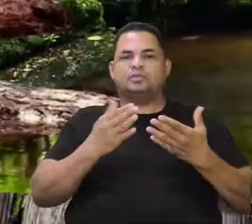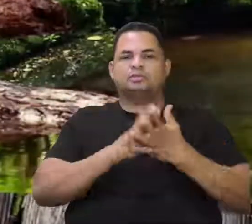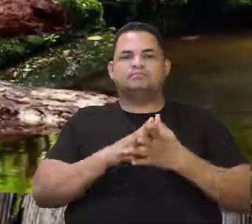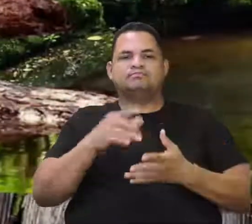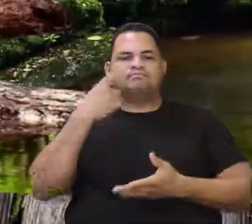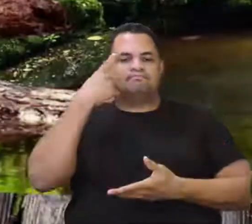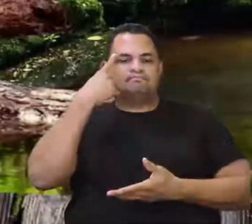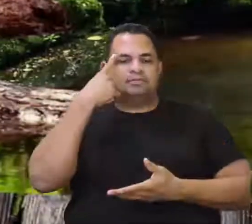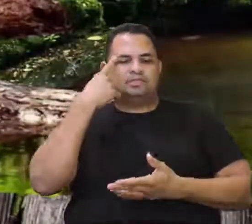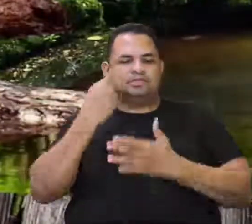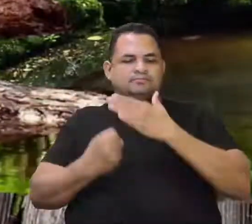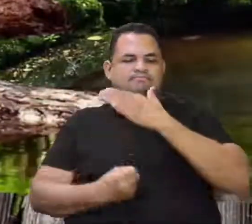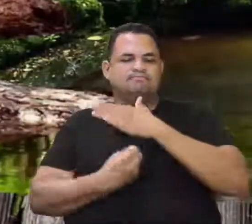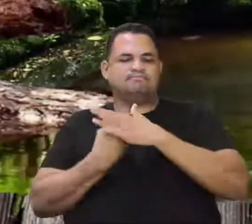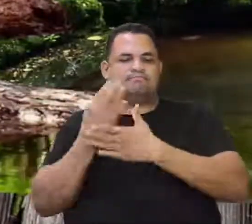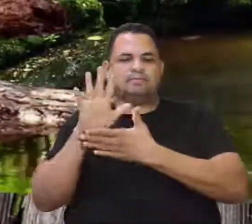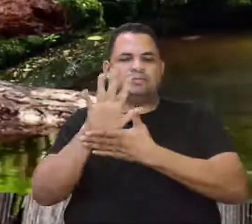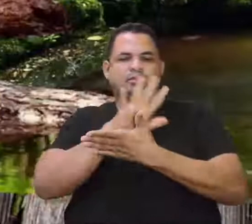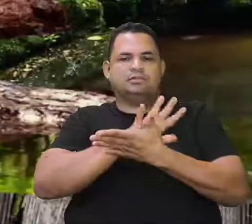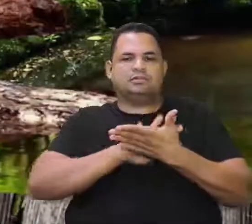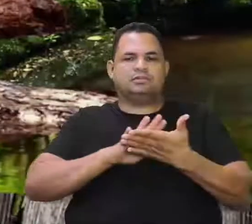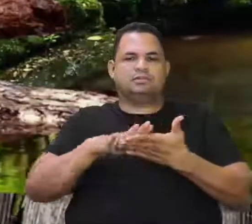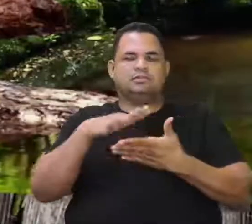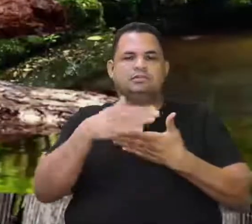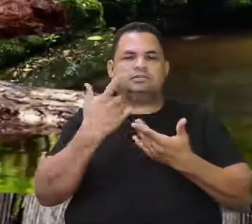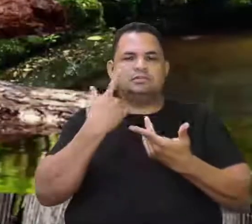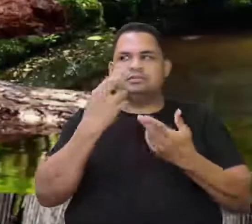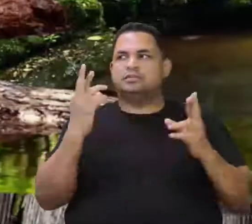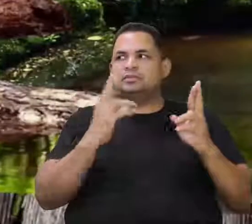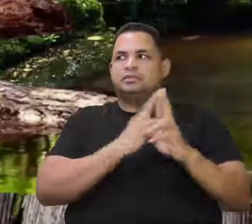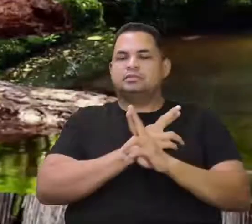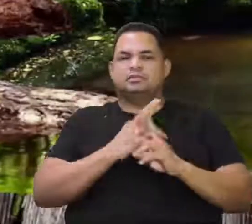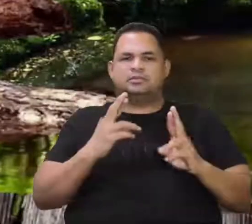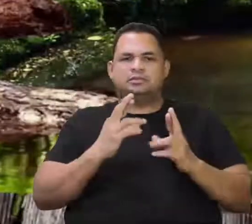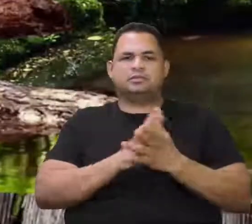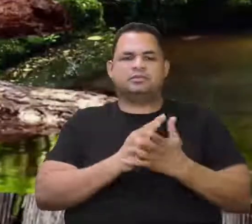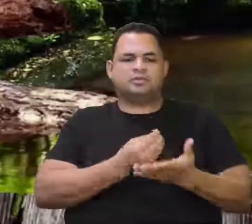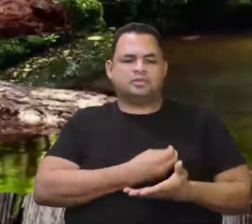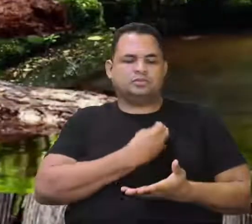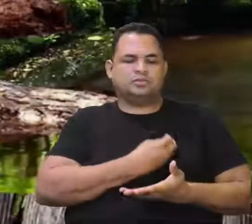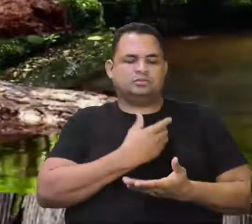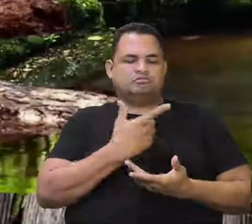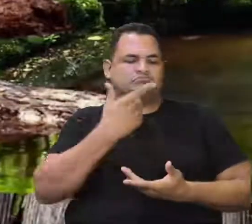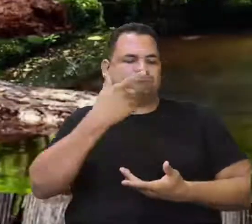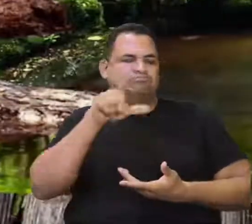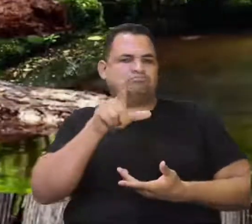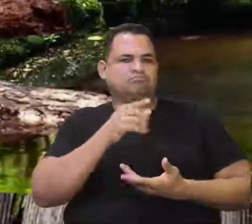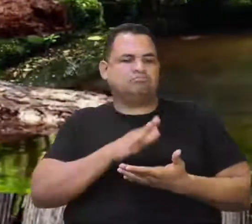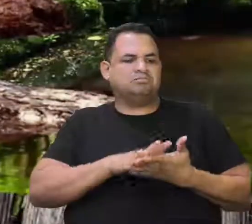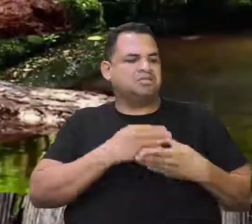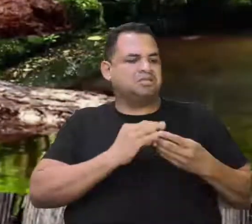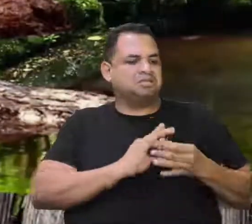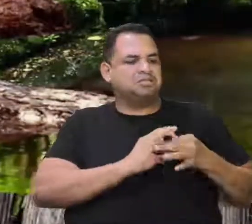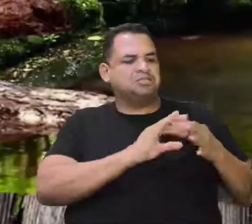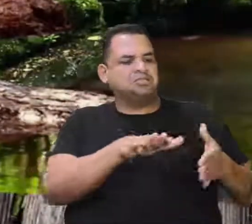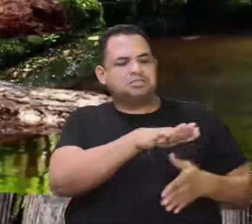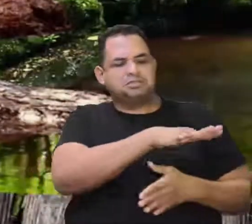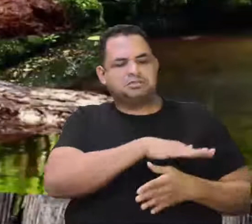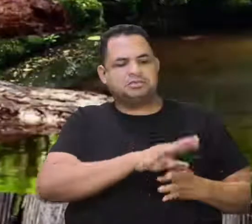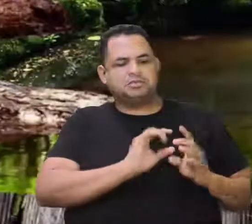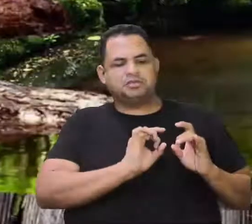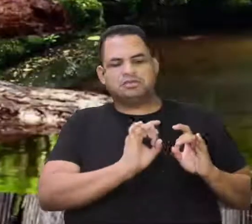ecologia, a gente vê essa relação. Um organismo não está ali à toa, um organismo não consegue ficar à toa ali naquele